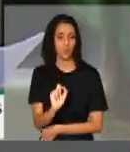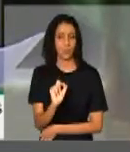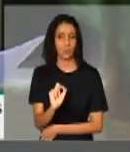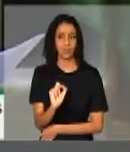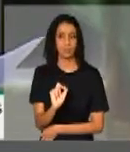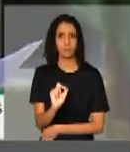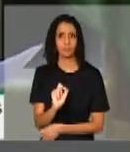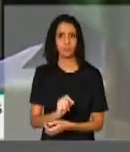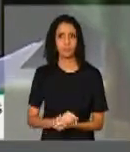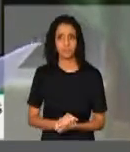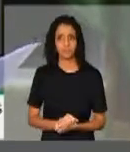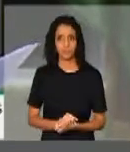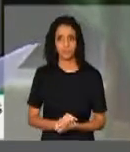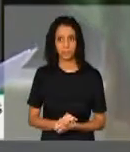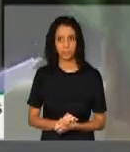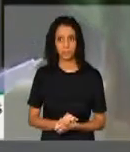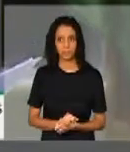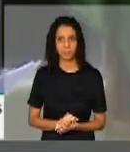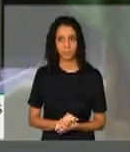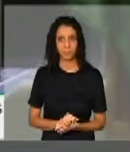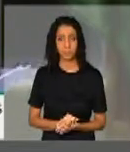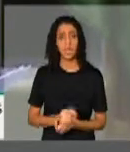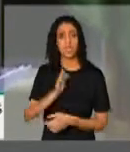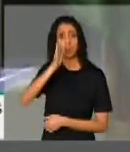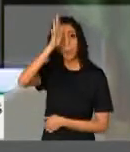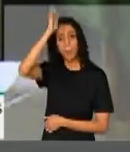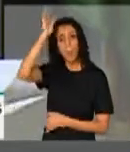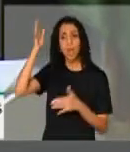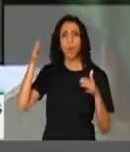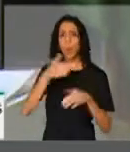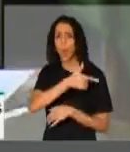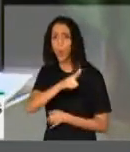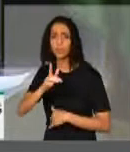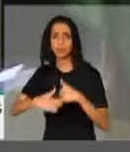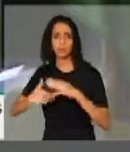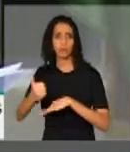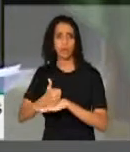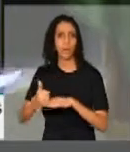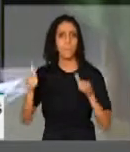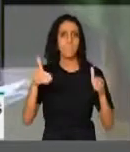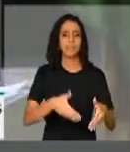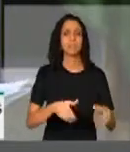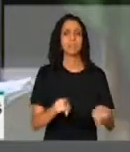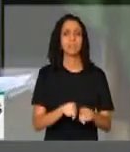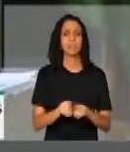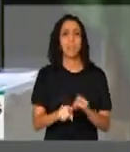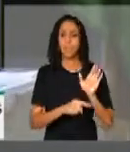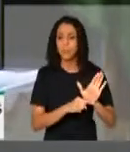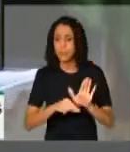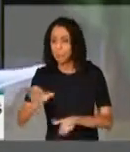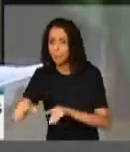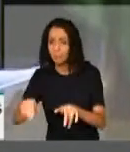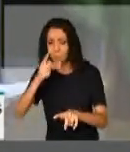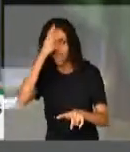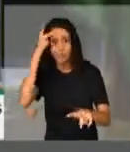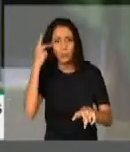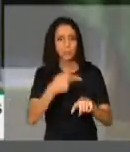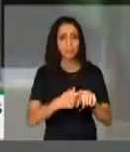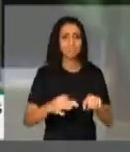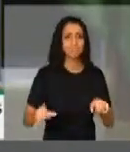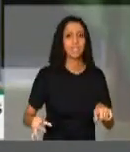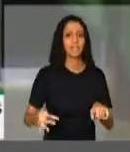foi precisamente a participação dos bombeiros e outros profissionais só correndo os feridos auxiliando no